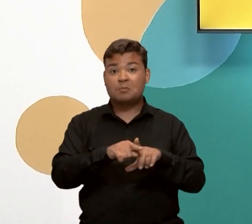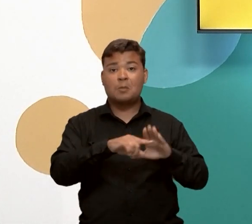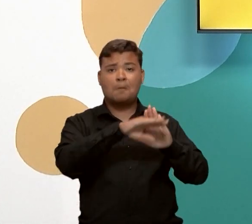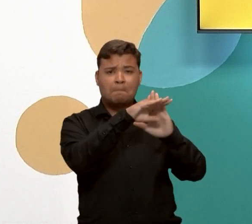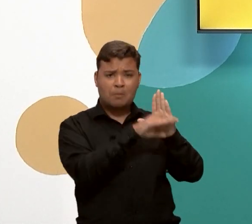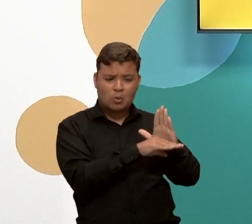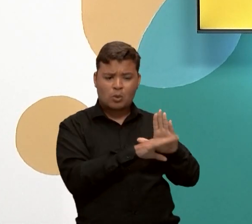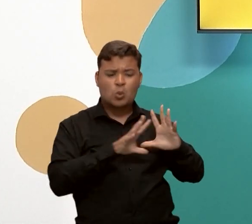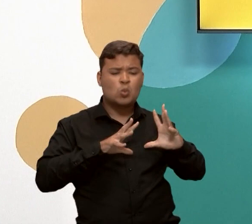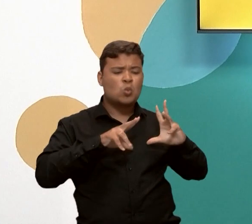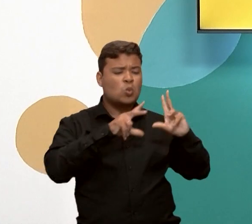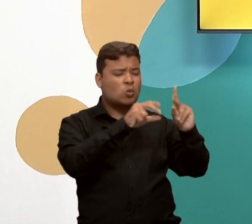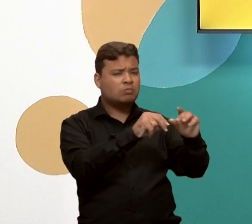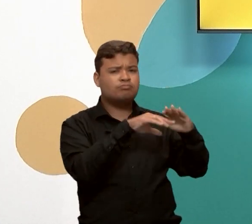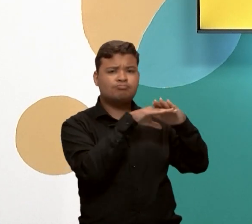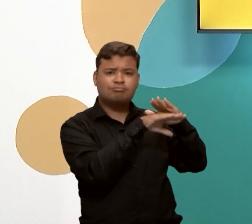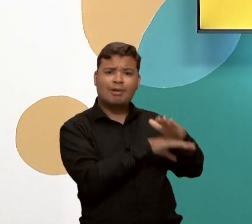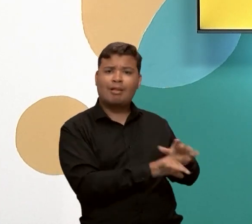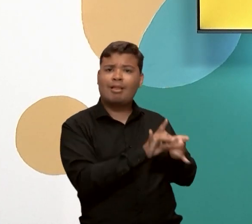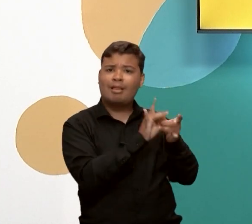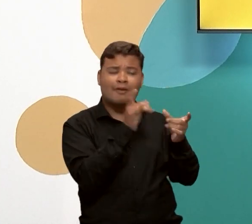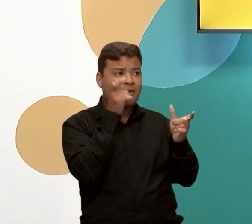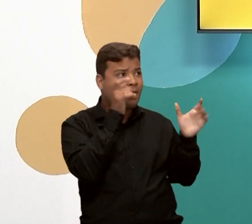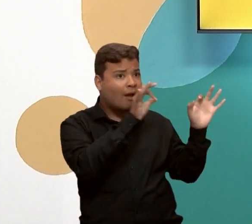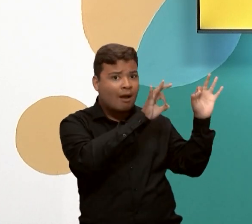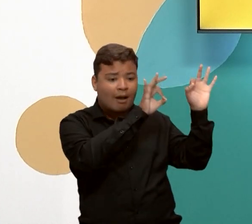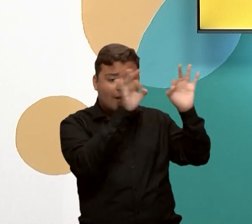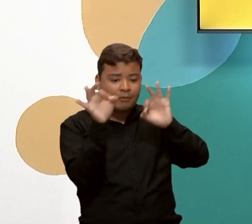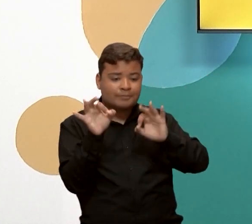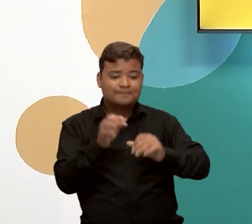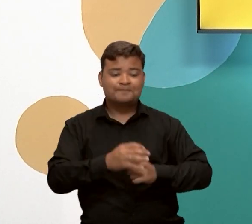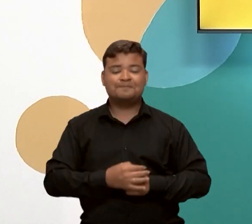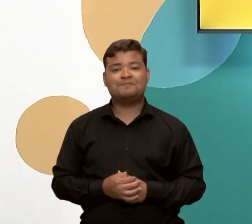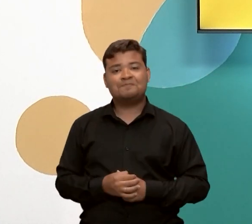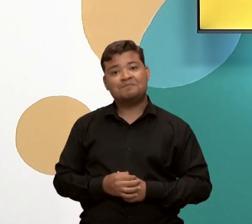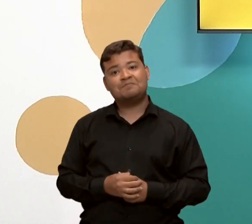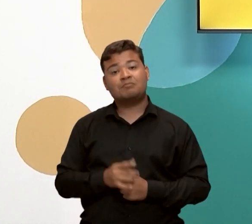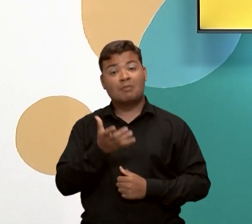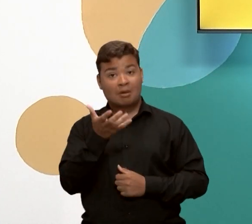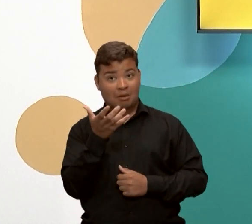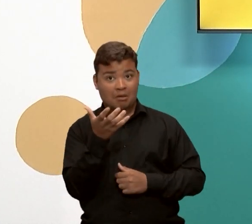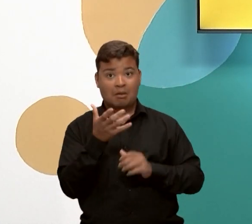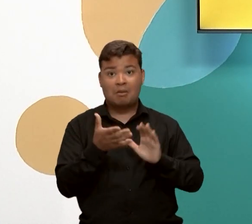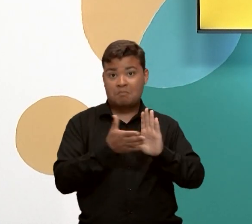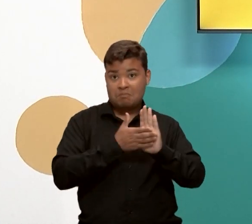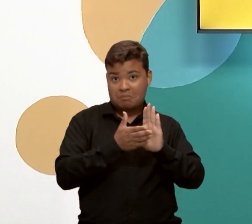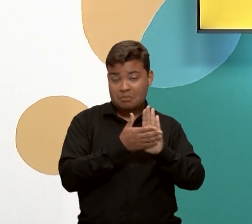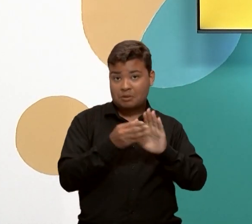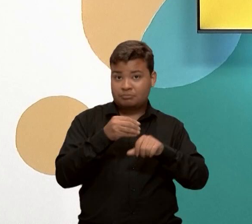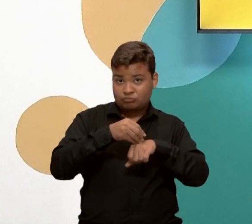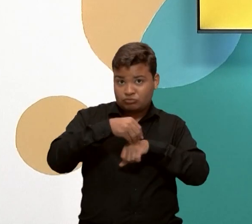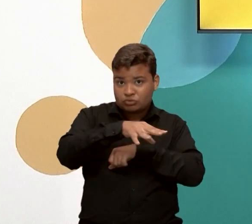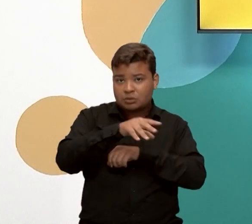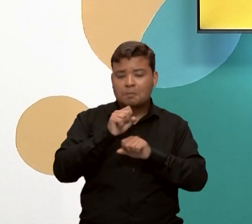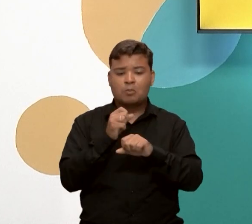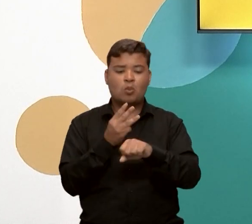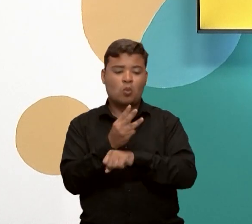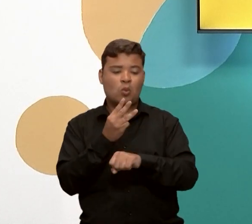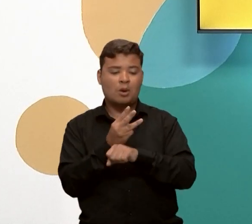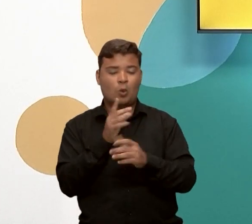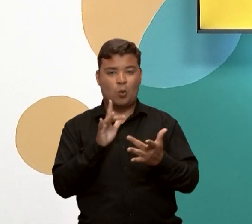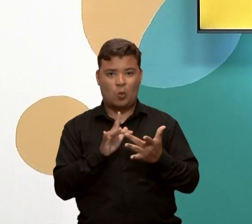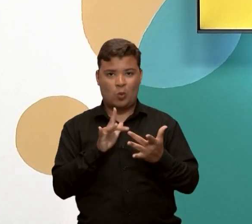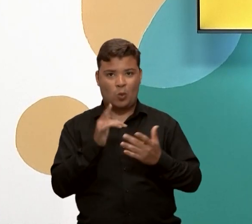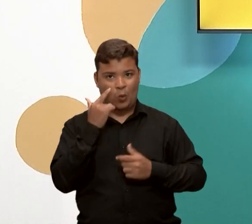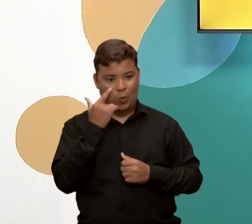programas para que você possa assistir em qualquer dia e horário. Se quiser sugerir uma pauta, entre em contato pelo nosso WhatsApp. O